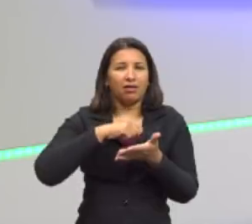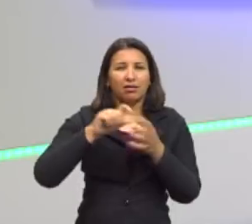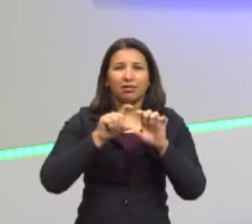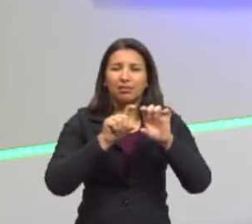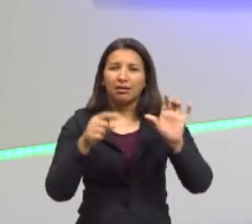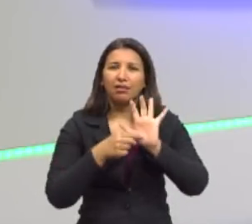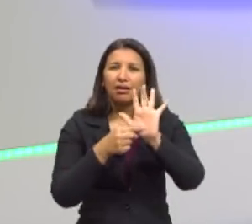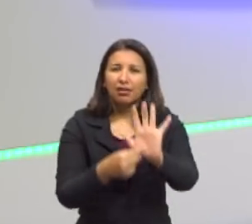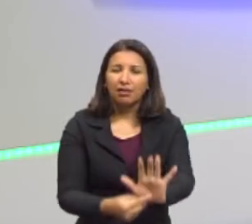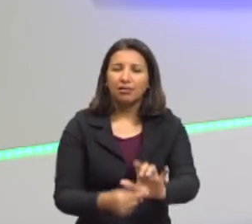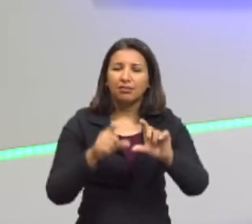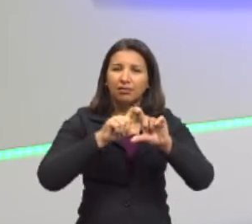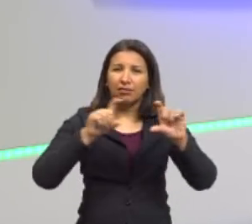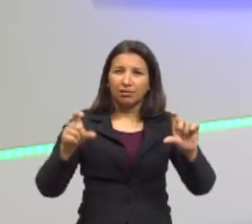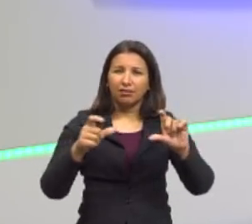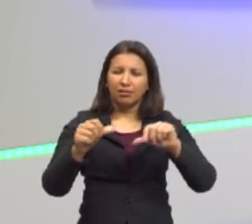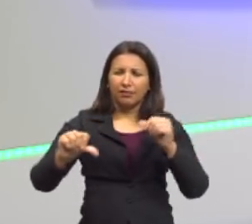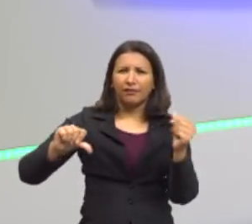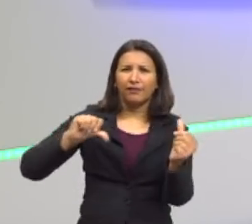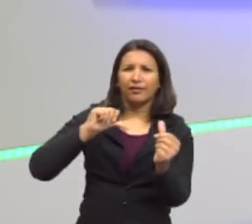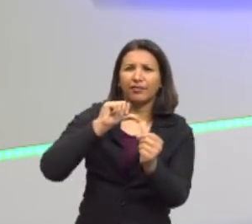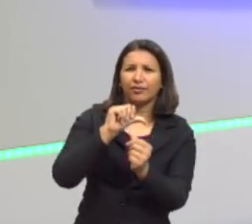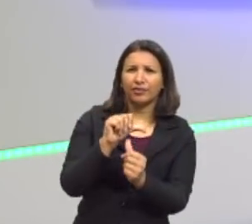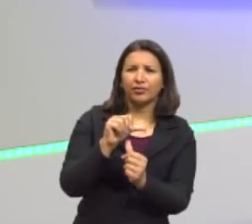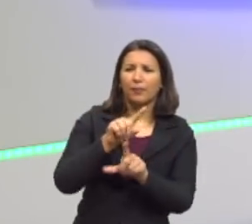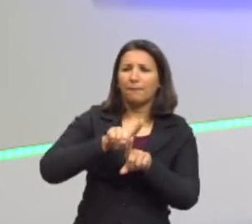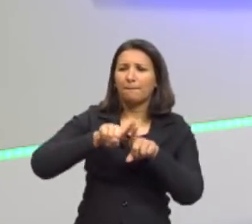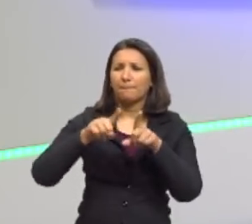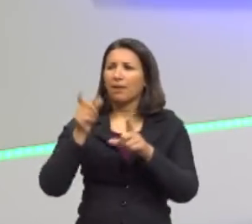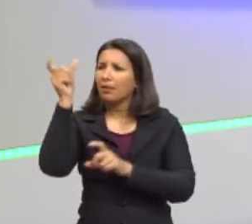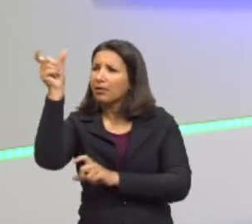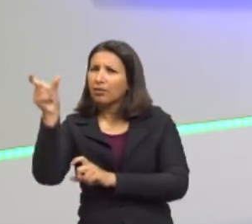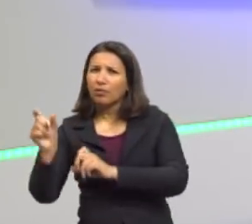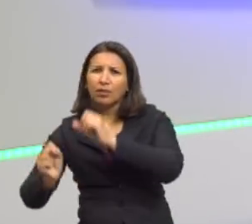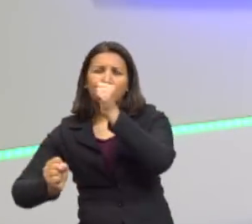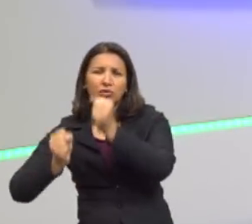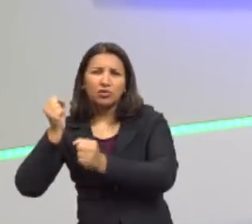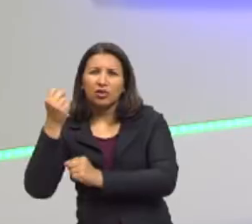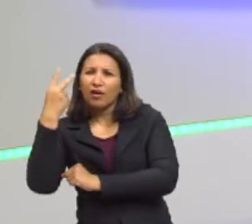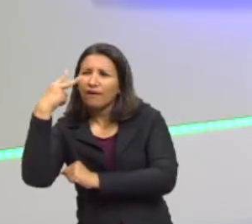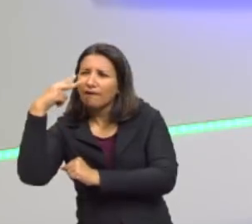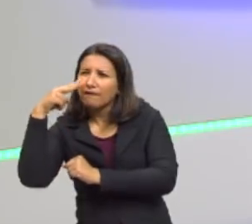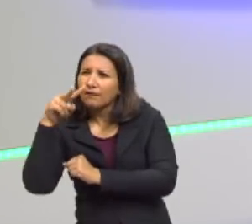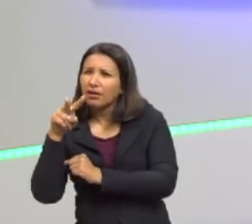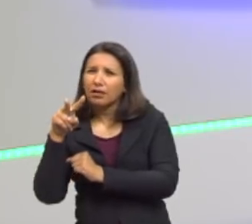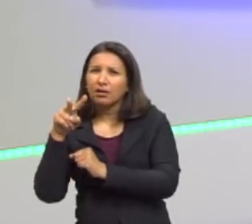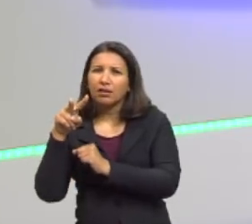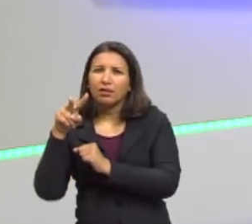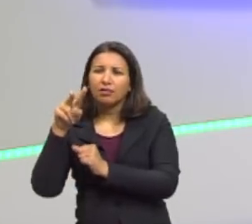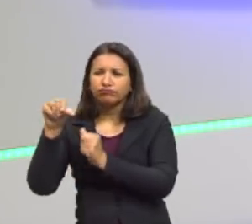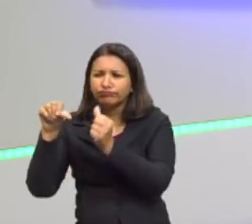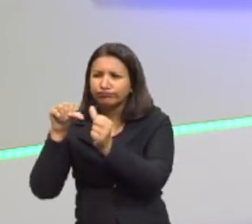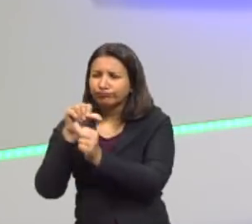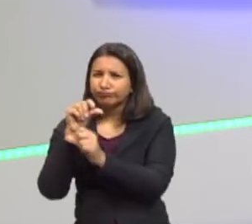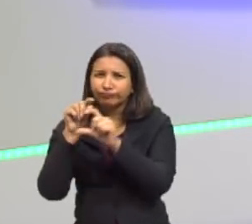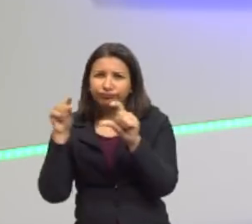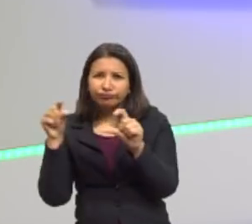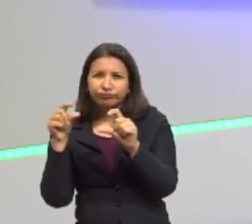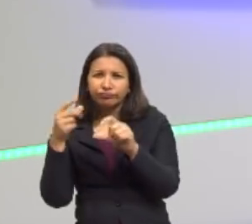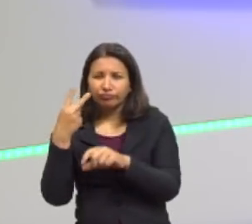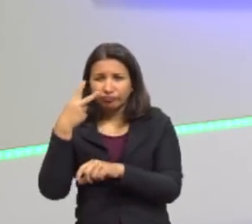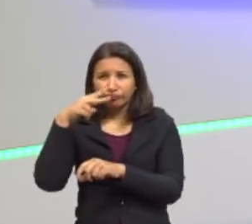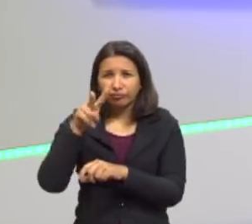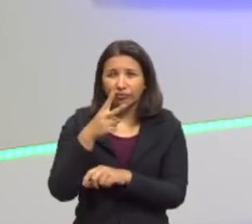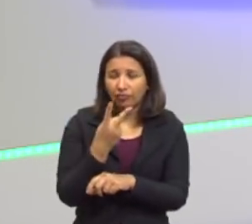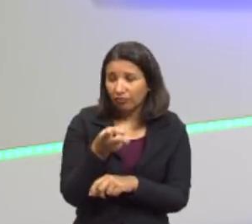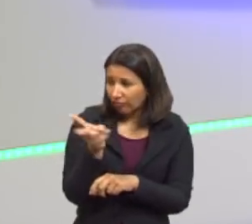o motorista olha pelo espelho, né? Então, ele está vendo escrito certinho. Né? Se tu olhar para trás, tu vai ver